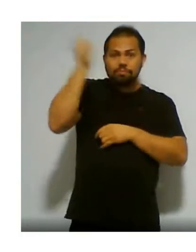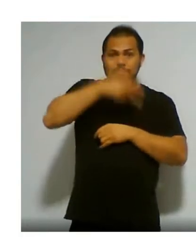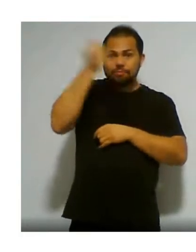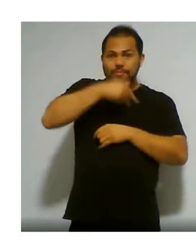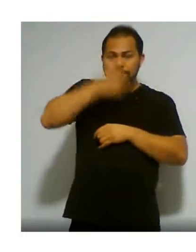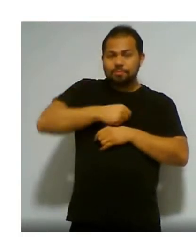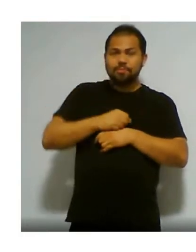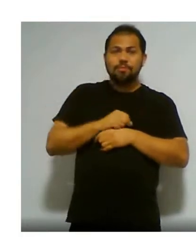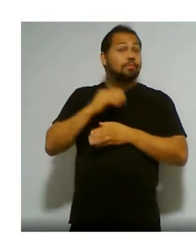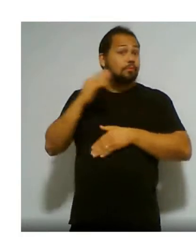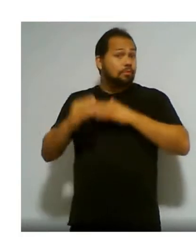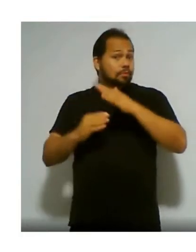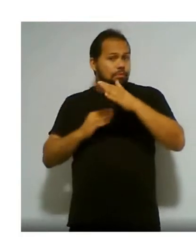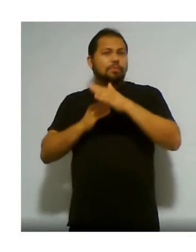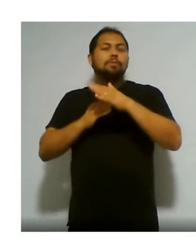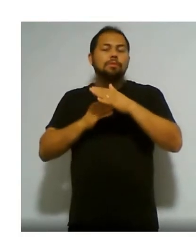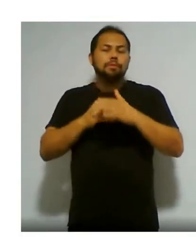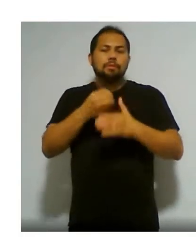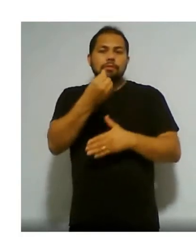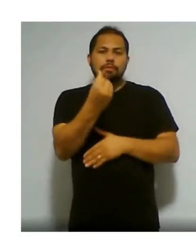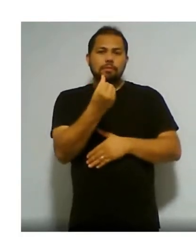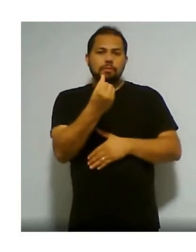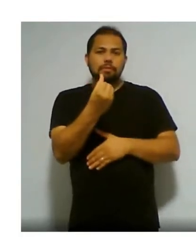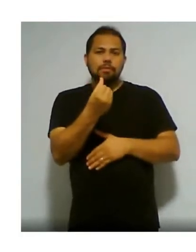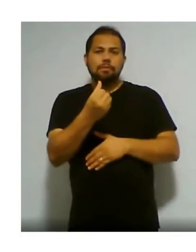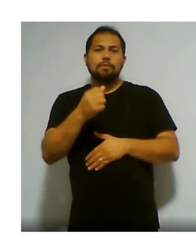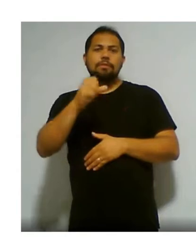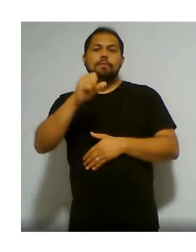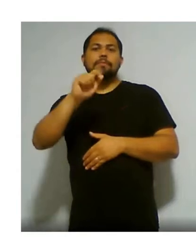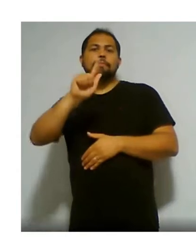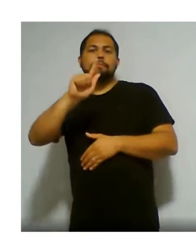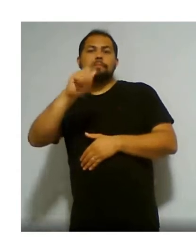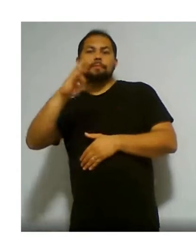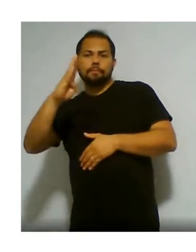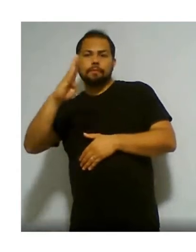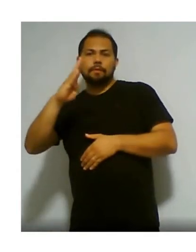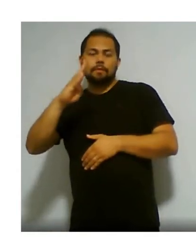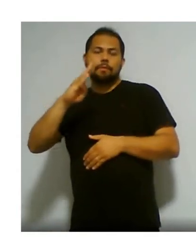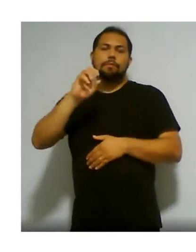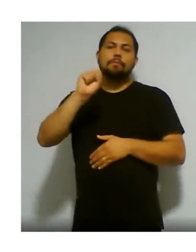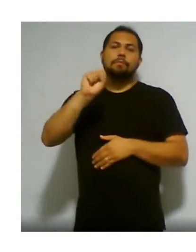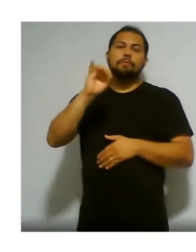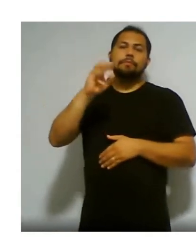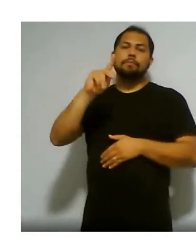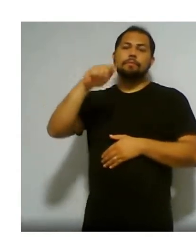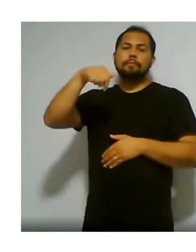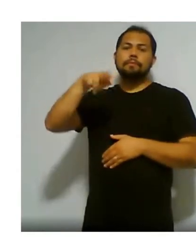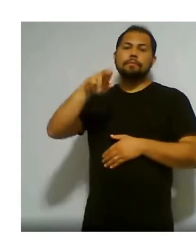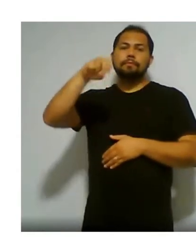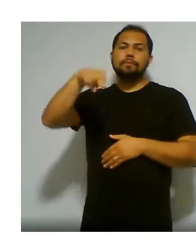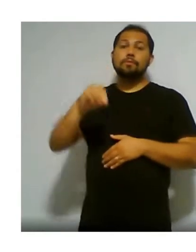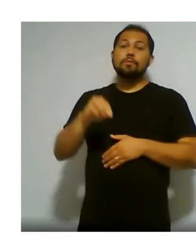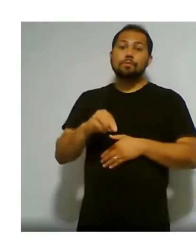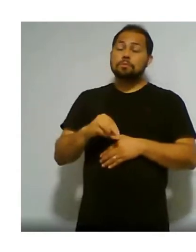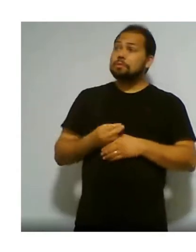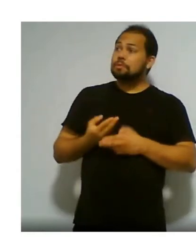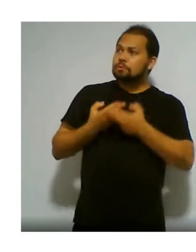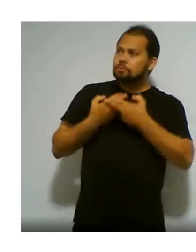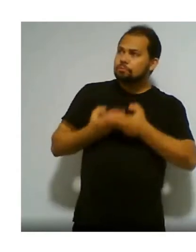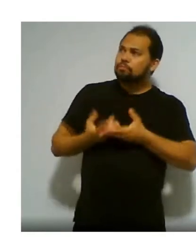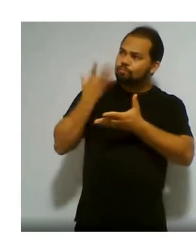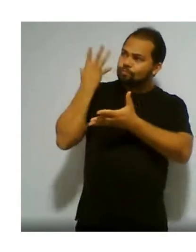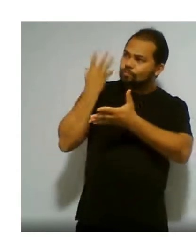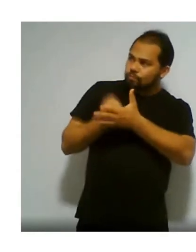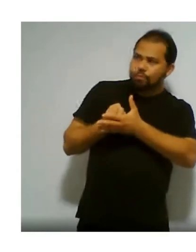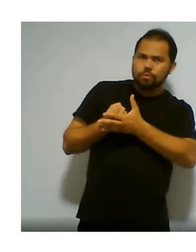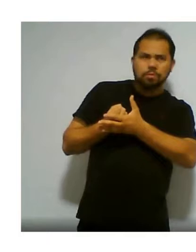por segundo, bem melhor. Né? E o padrão SATA suporta o hot plugging, né? Que é o que? A remoção enquanto uso do computador. Você está usando o computador, você